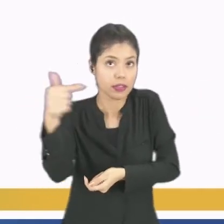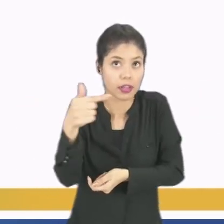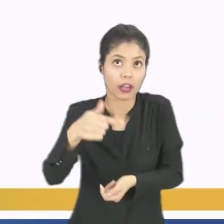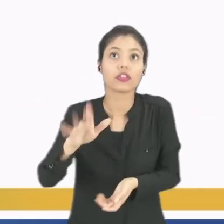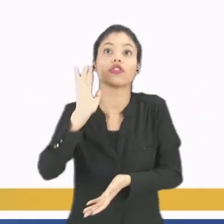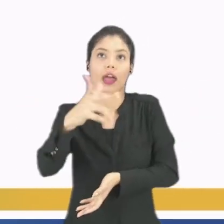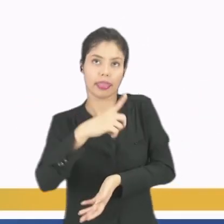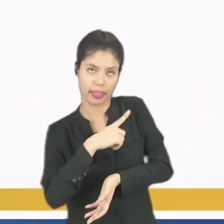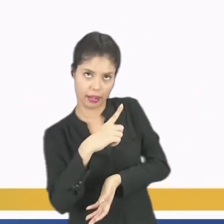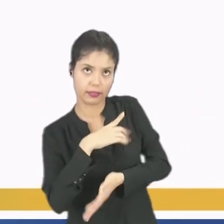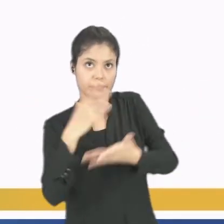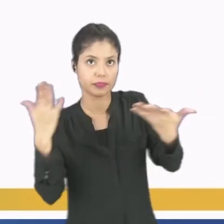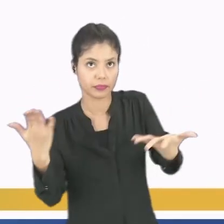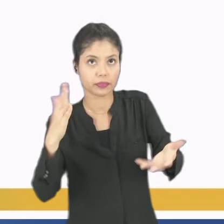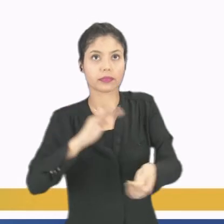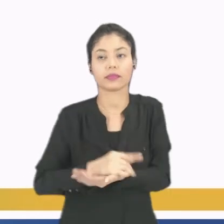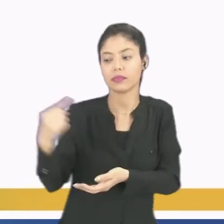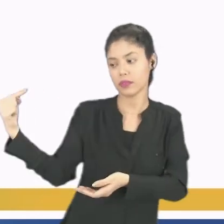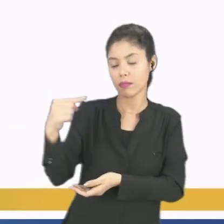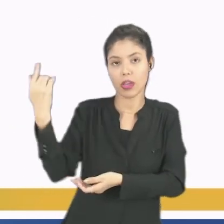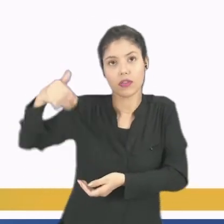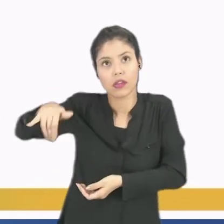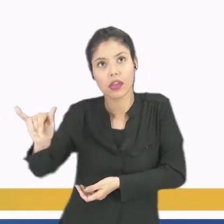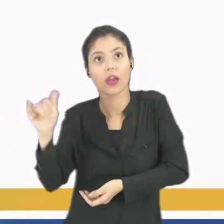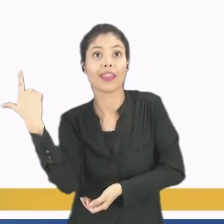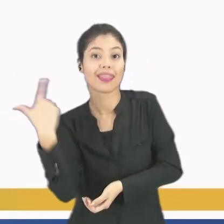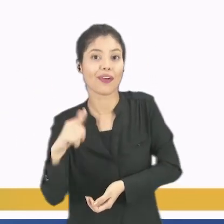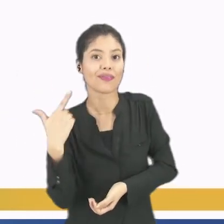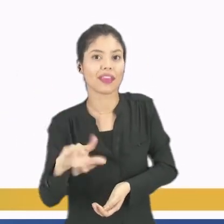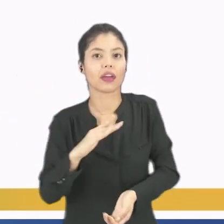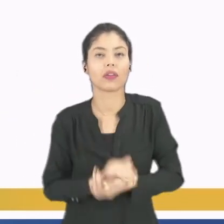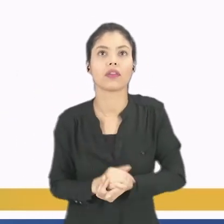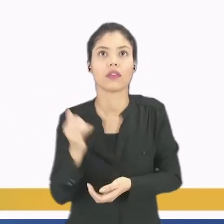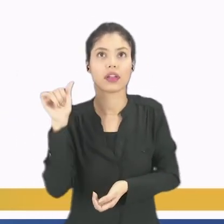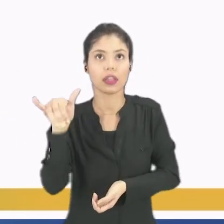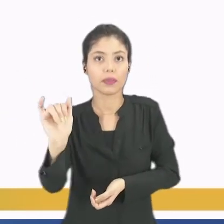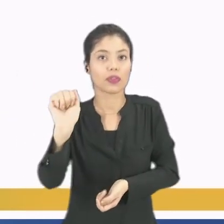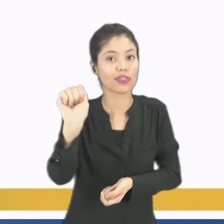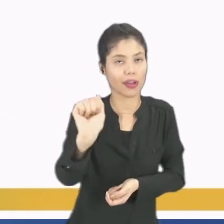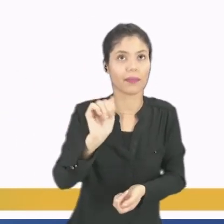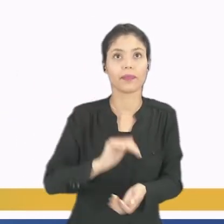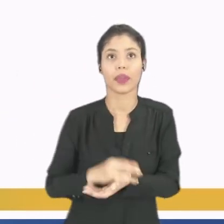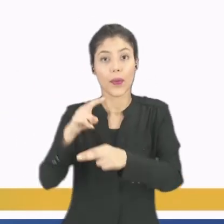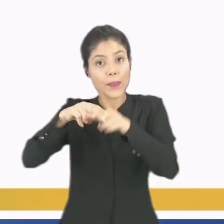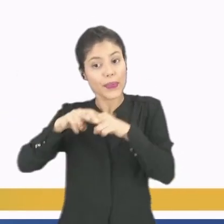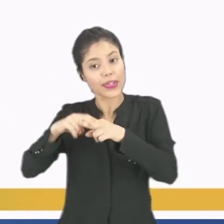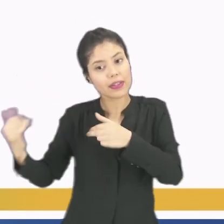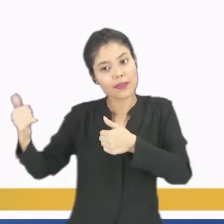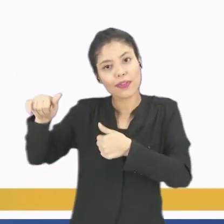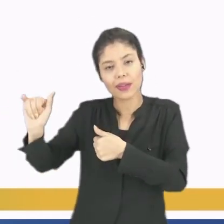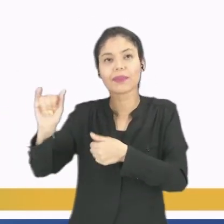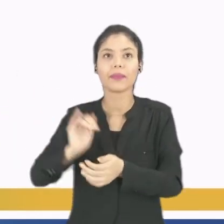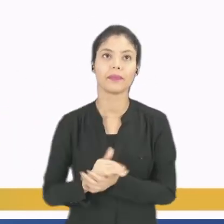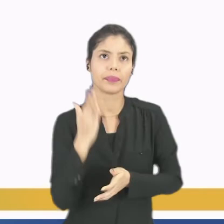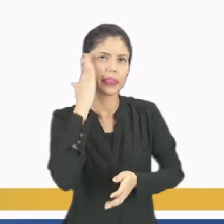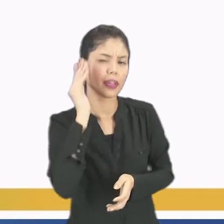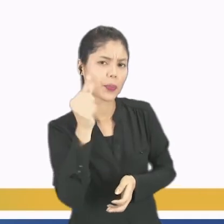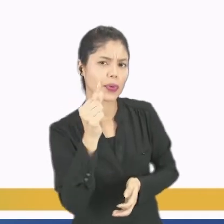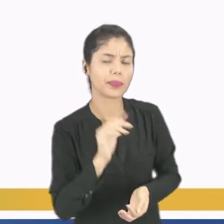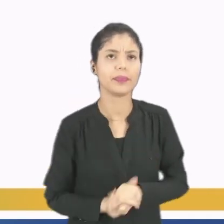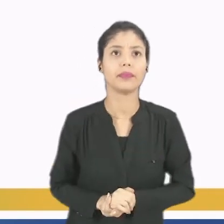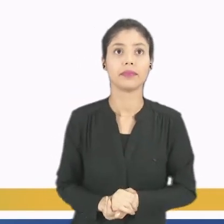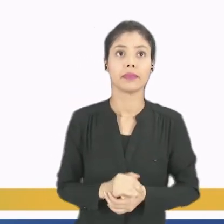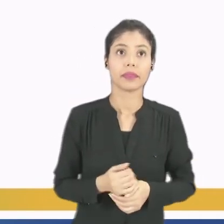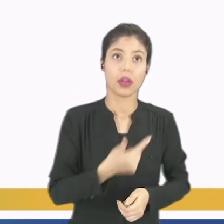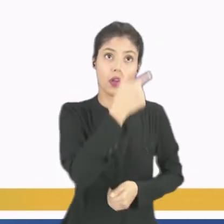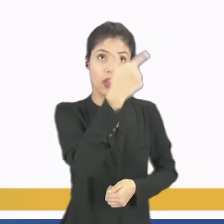está dizendo aqui, ó, Y de B é 7. E eu não tenho o Y de A, por isso que ficou Y. Vamos entender.